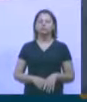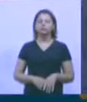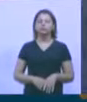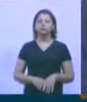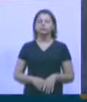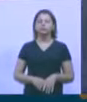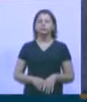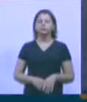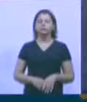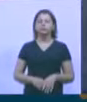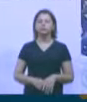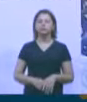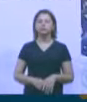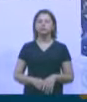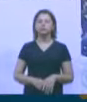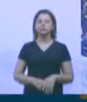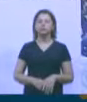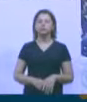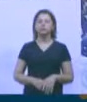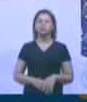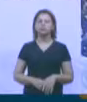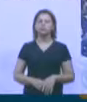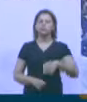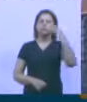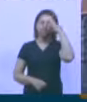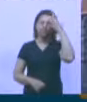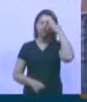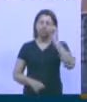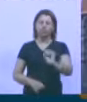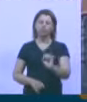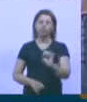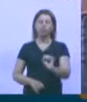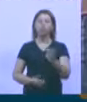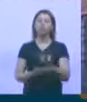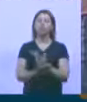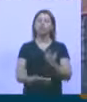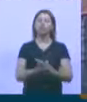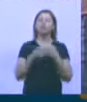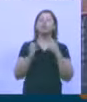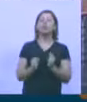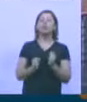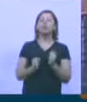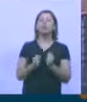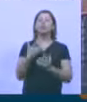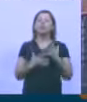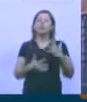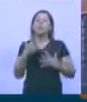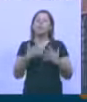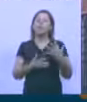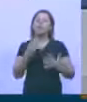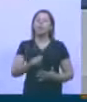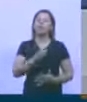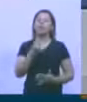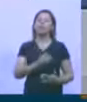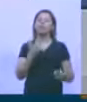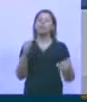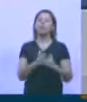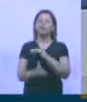in paralysis and even in death. Sabemos que um diagnóstico errado pode causar paralisia e até mesmo a